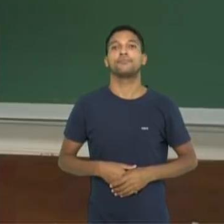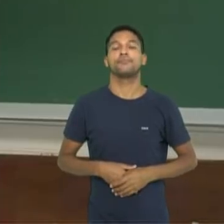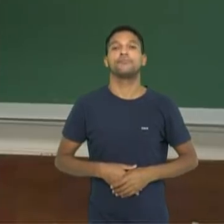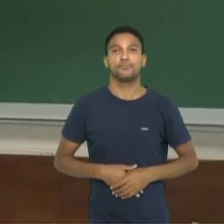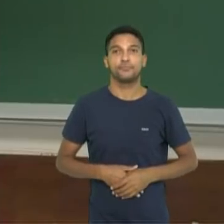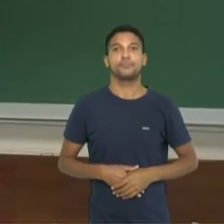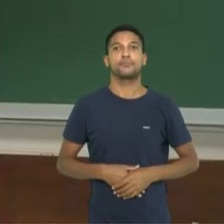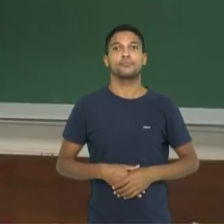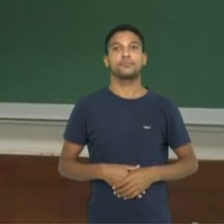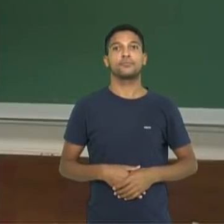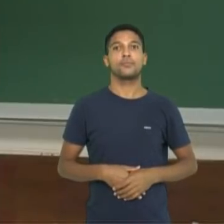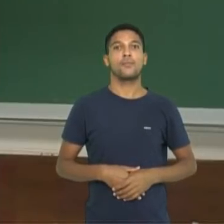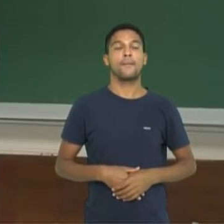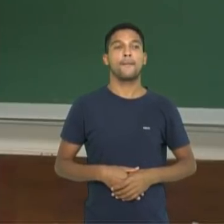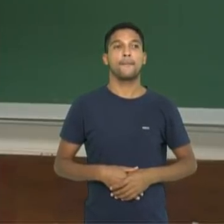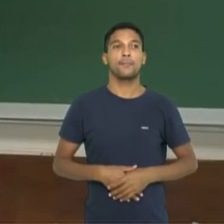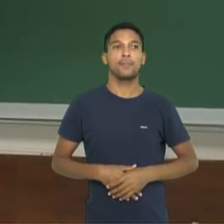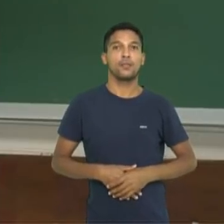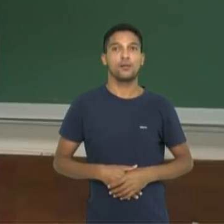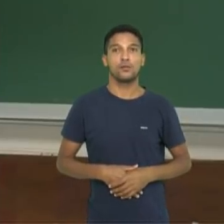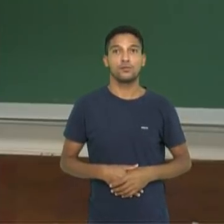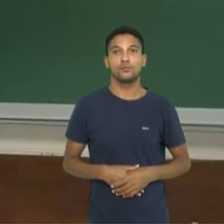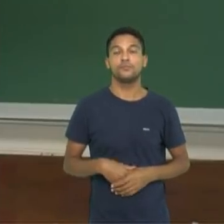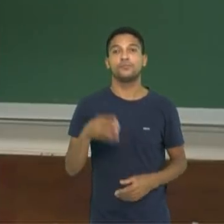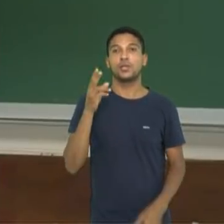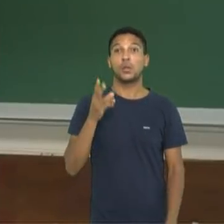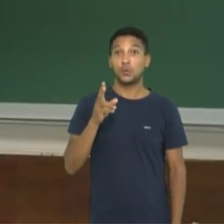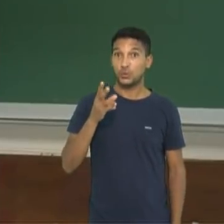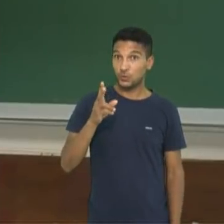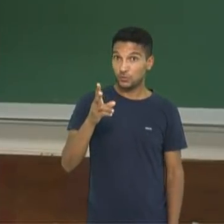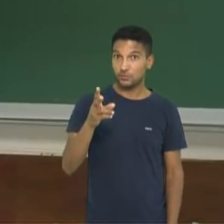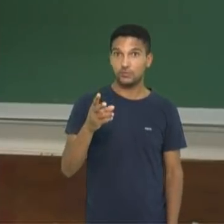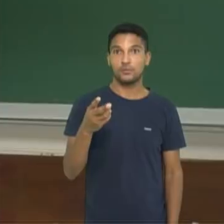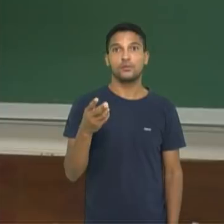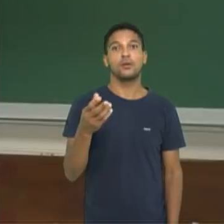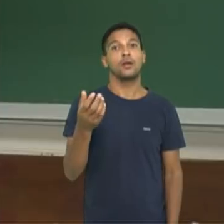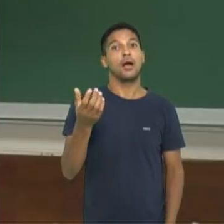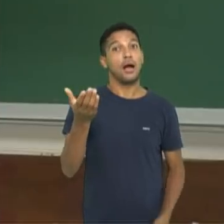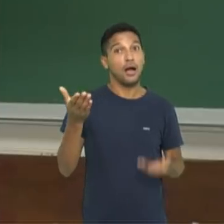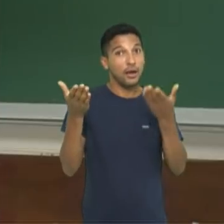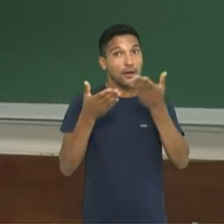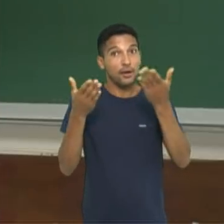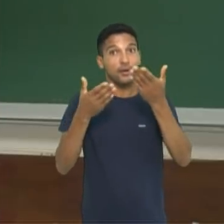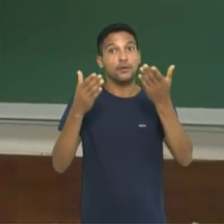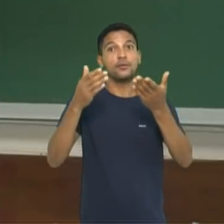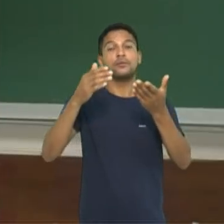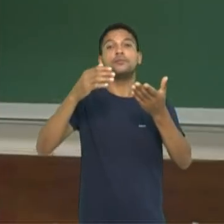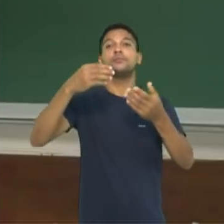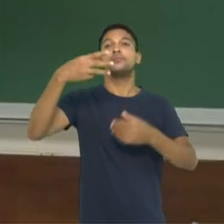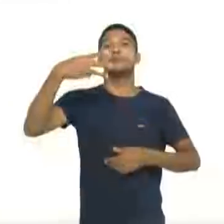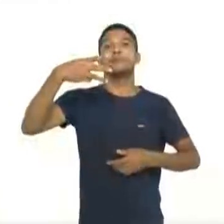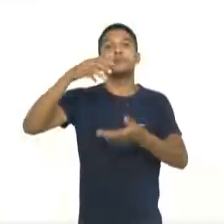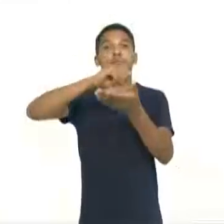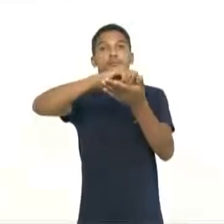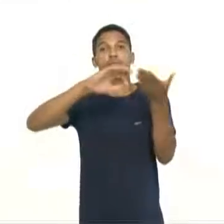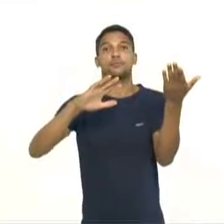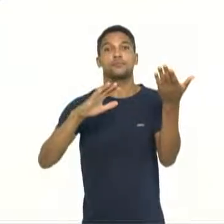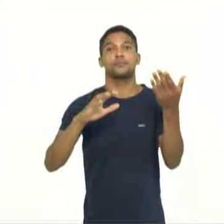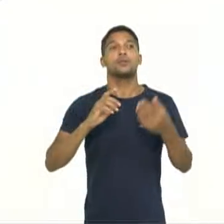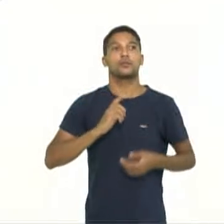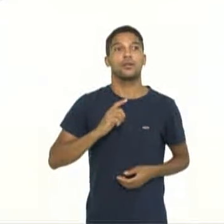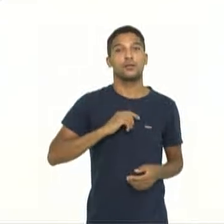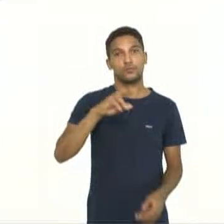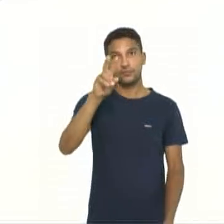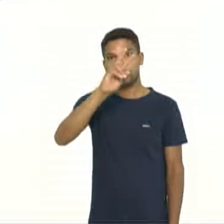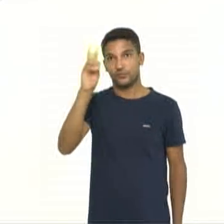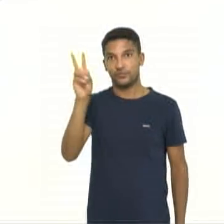prosopopeia. Muito bem. Continuando aqui, galera, vamos para o nosso terceiro exercício, né? Então, vocês têm aqui o